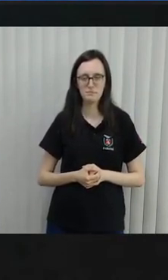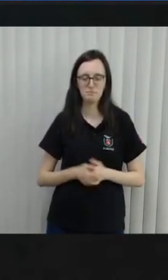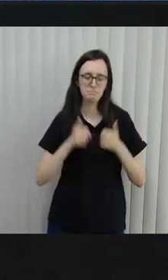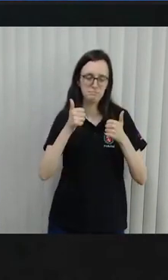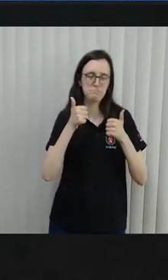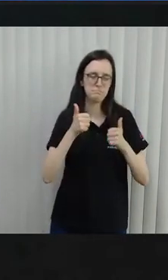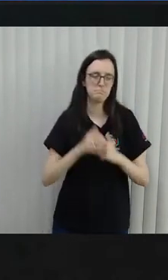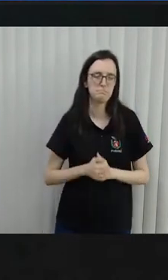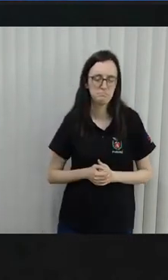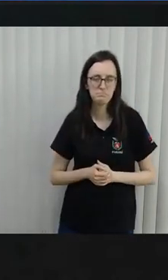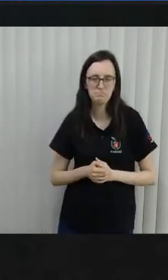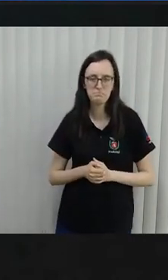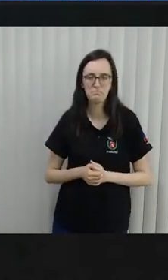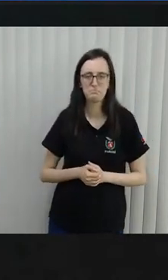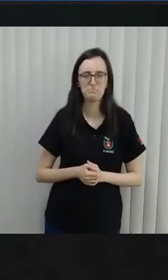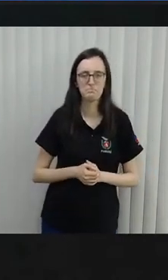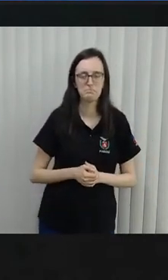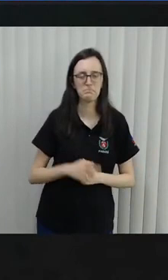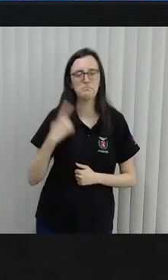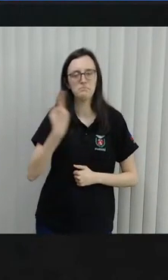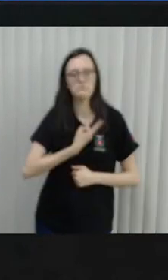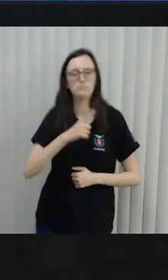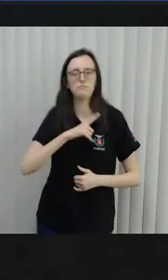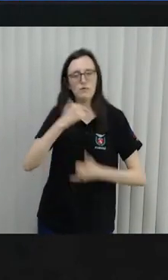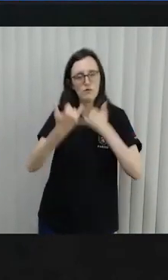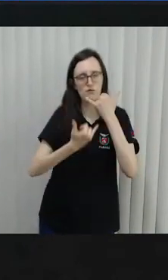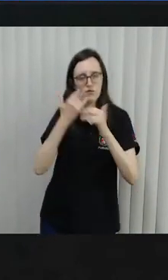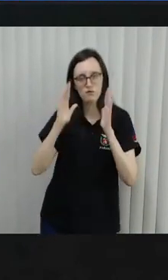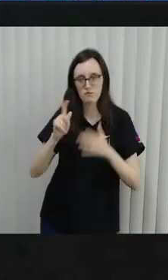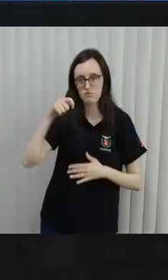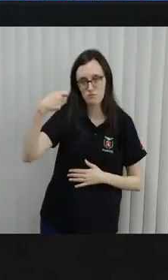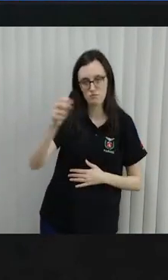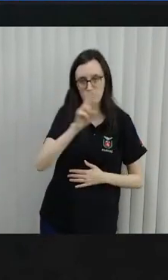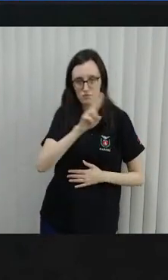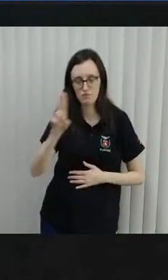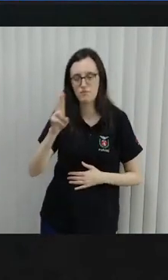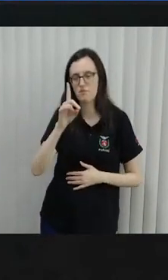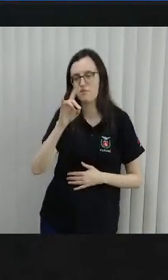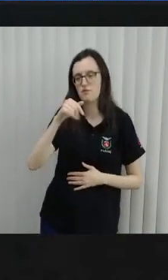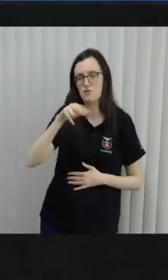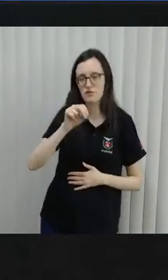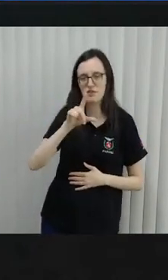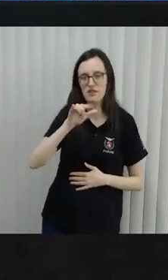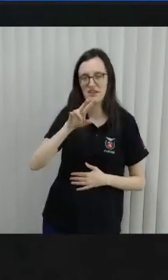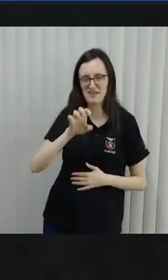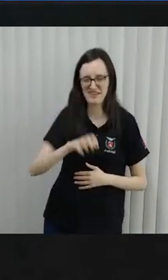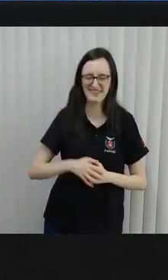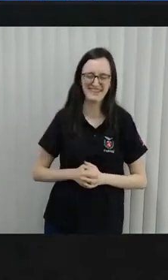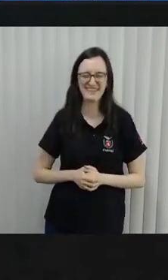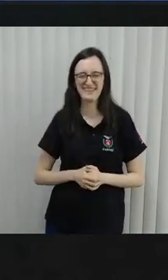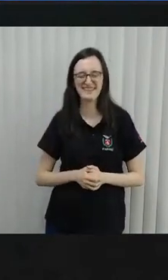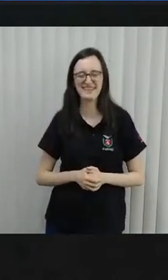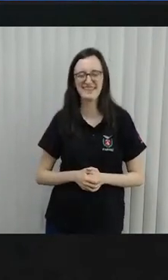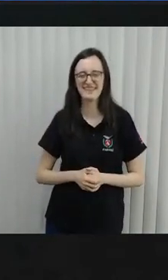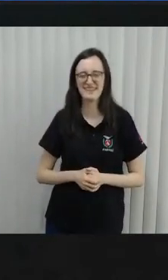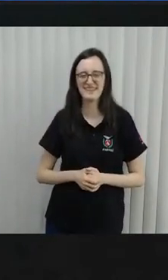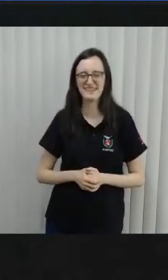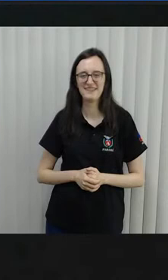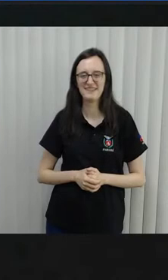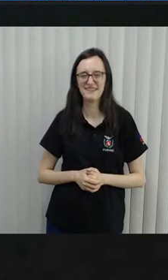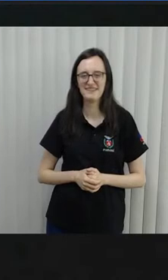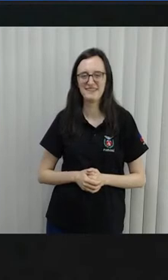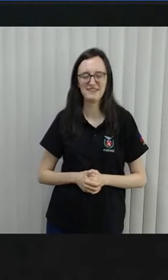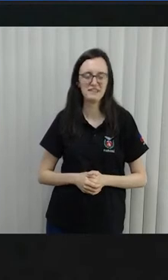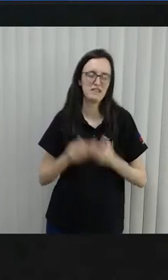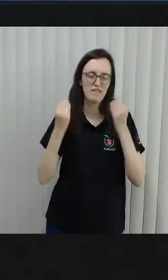Beleza. É isso aí. E temos o nosso jogo. Já dei um nome para ele, chama Dino Live, tá bom? Posso me chamar de Dino